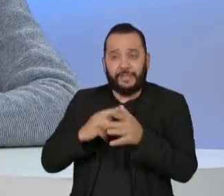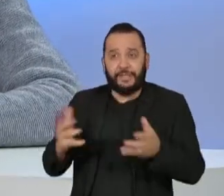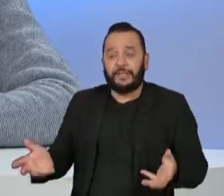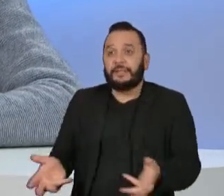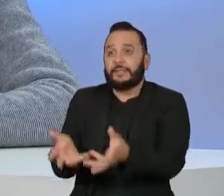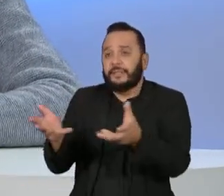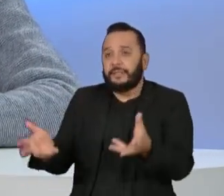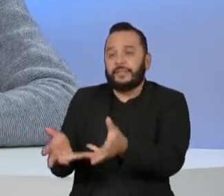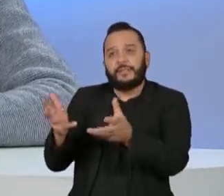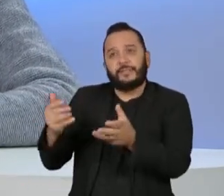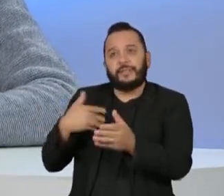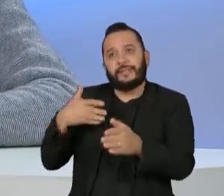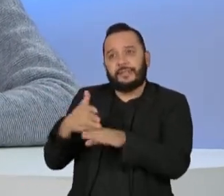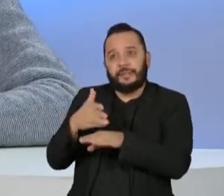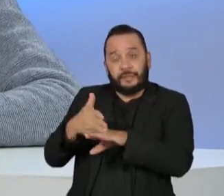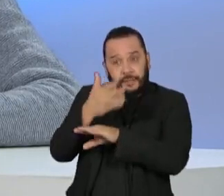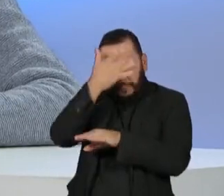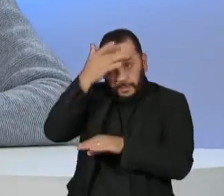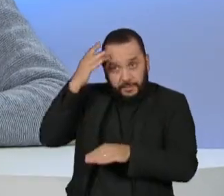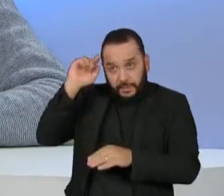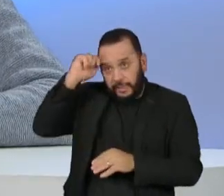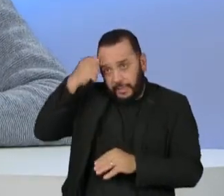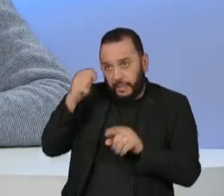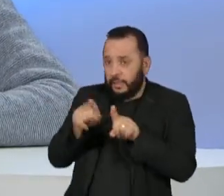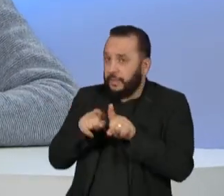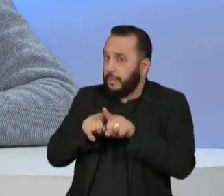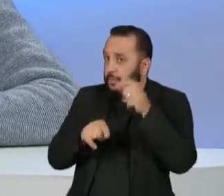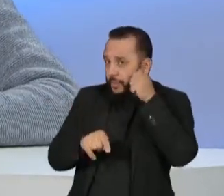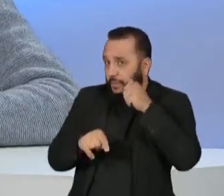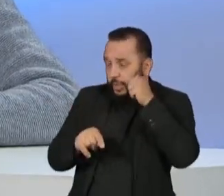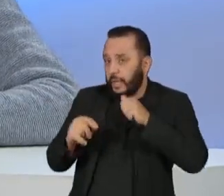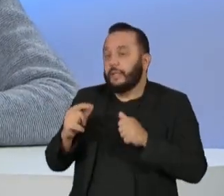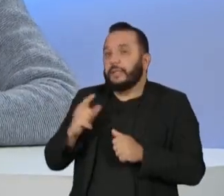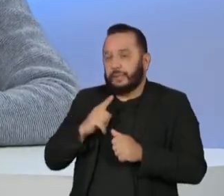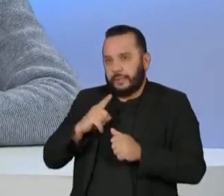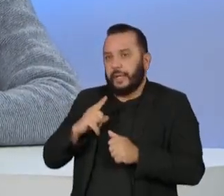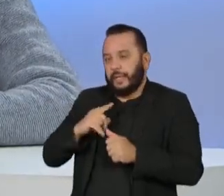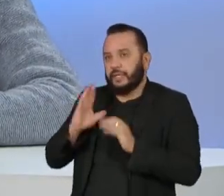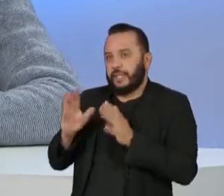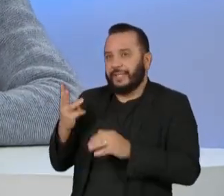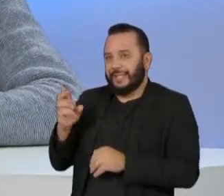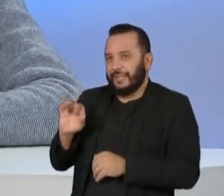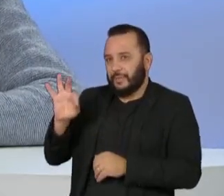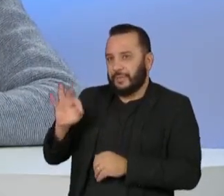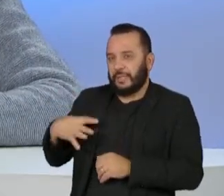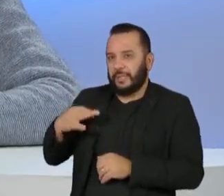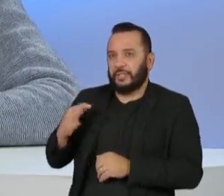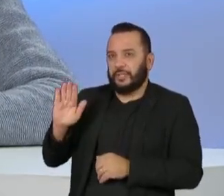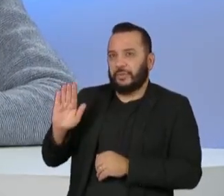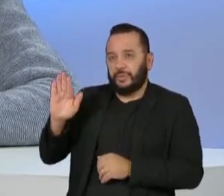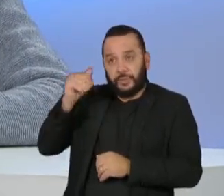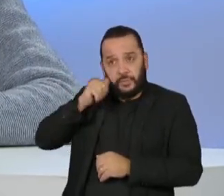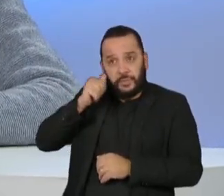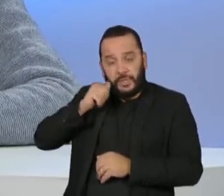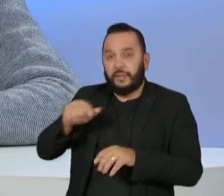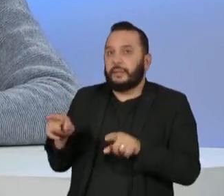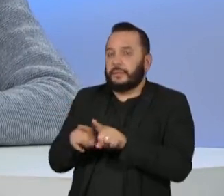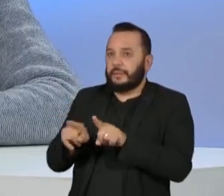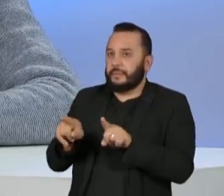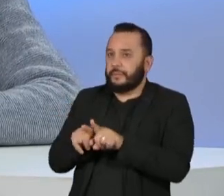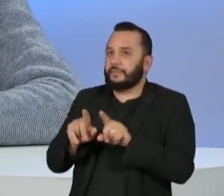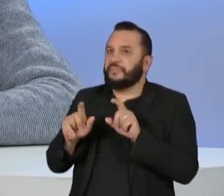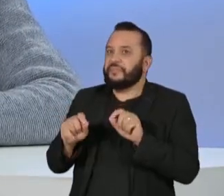pessoas negras e mulheres, como a reserva de 30% das candidaturas femininas, ou mesmo o peso 2 voltado